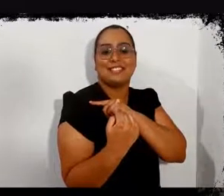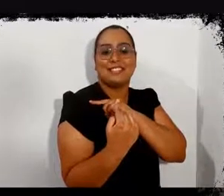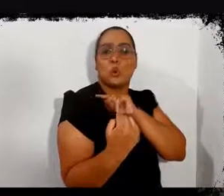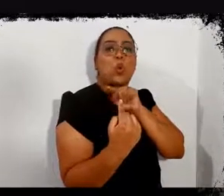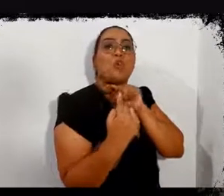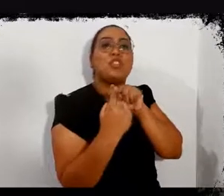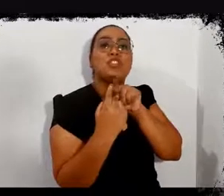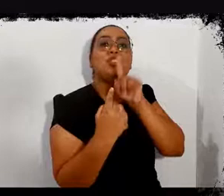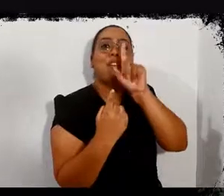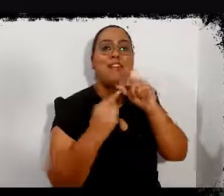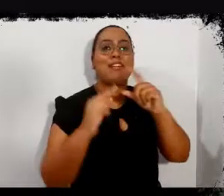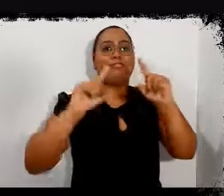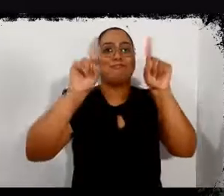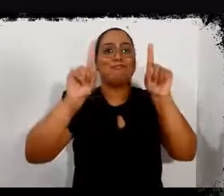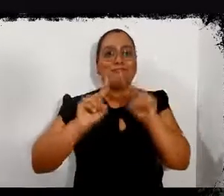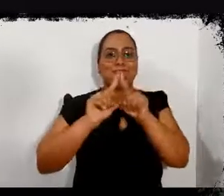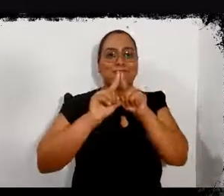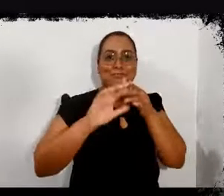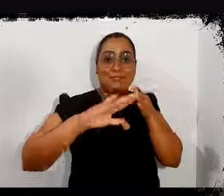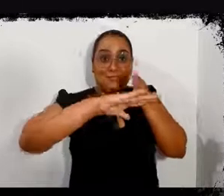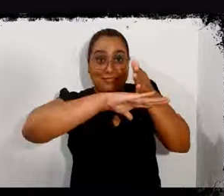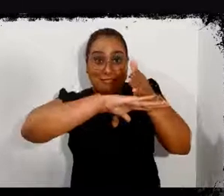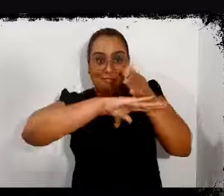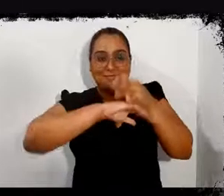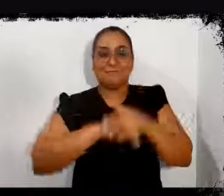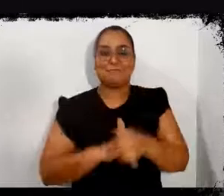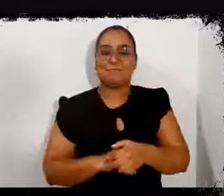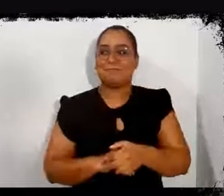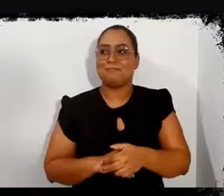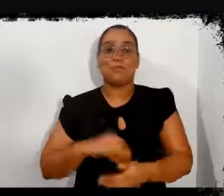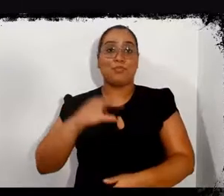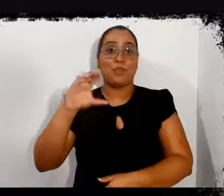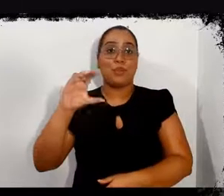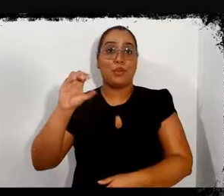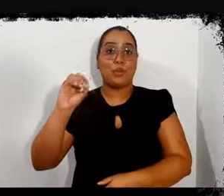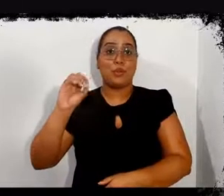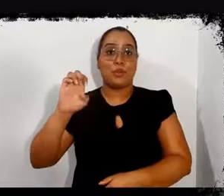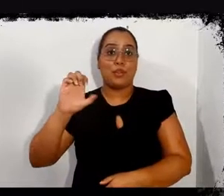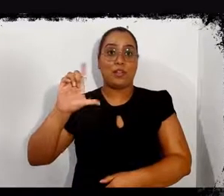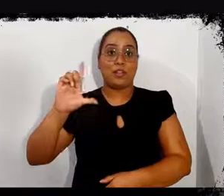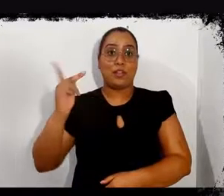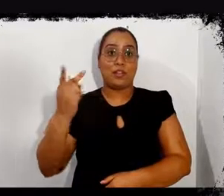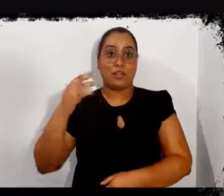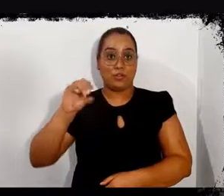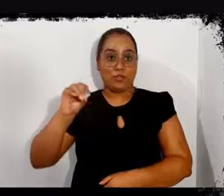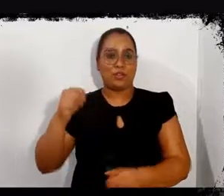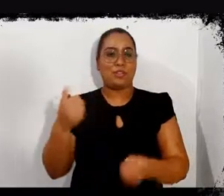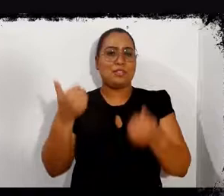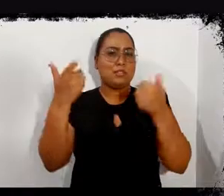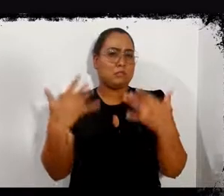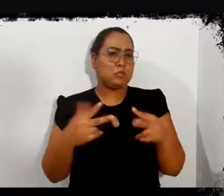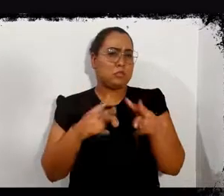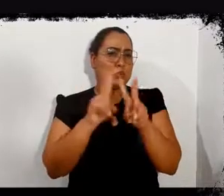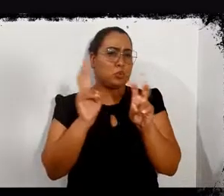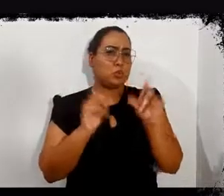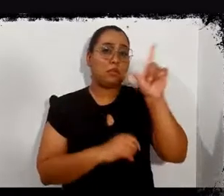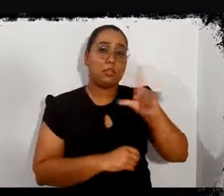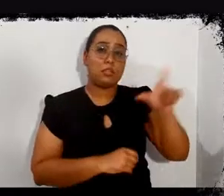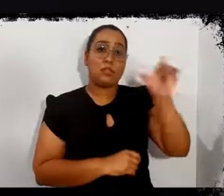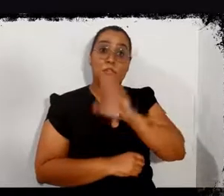a importância da obra de Jung para o estudioso dos contos da tradição, observa.